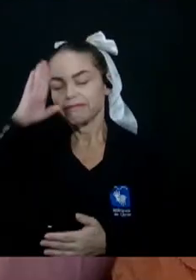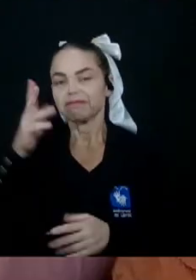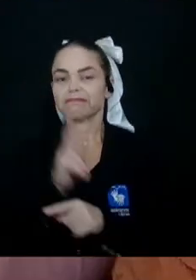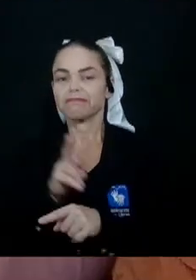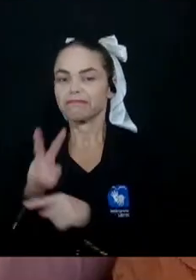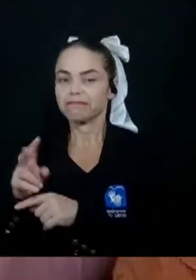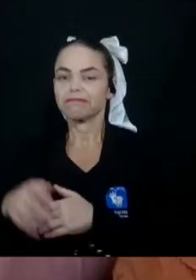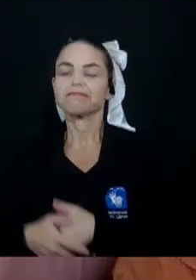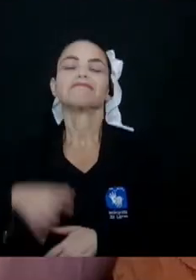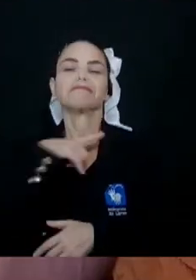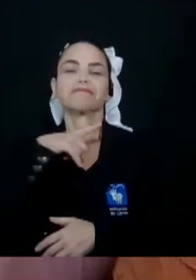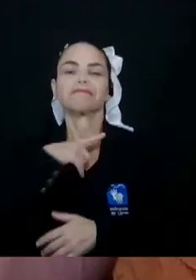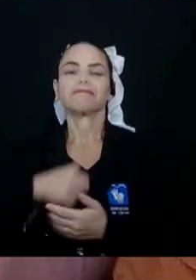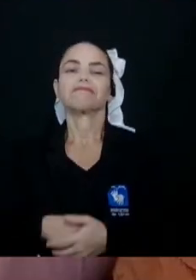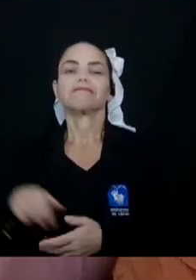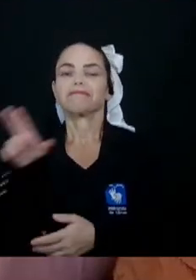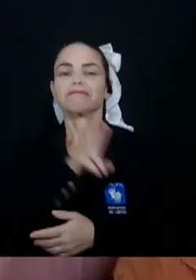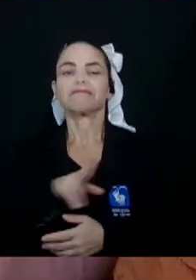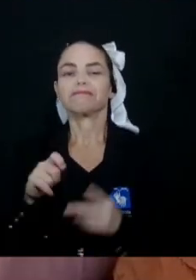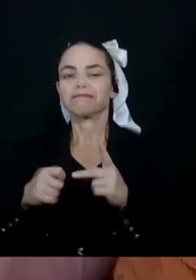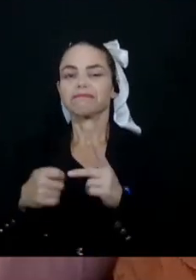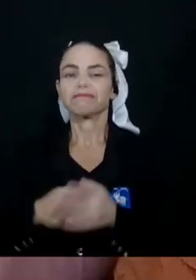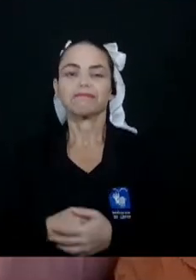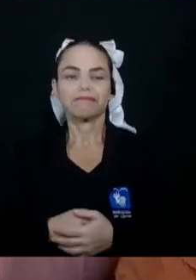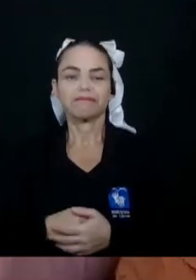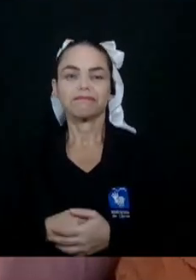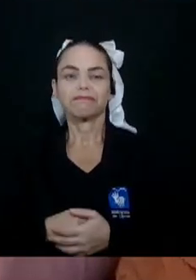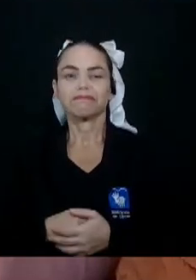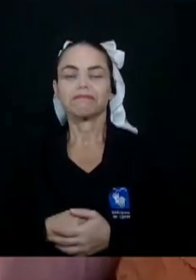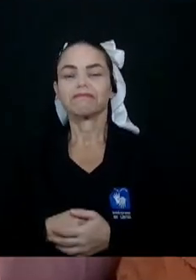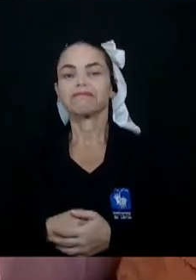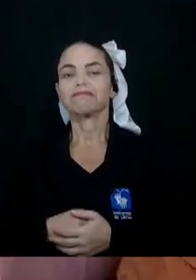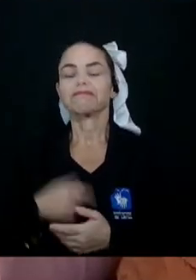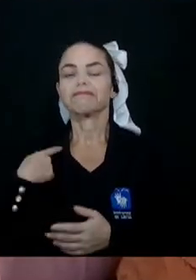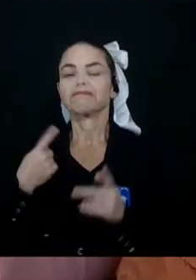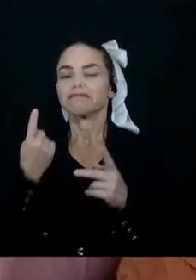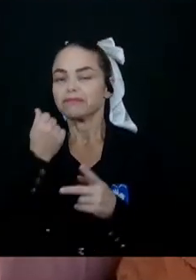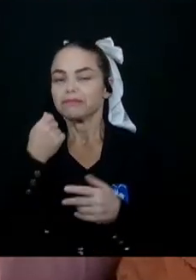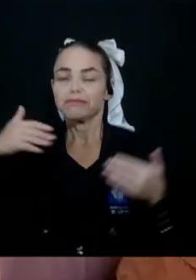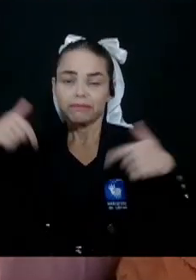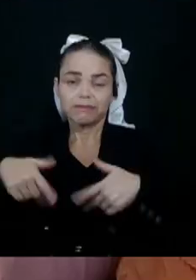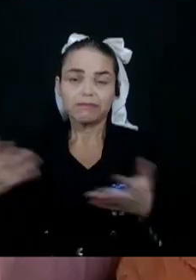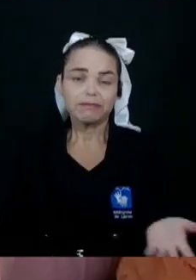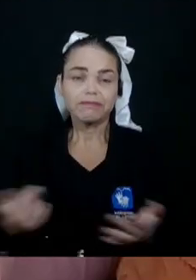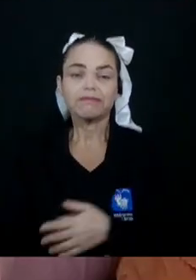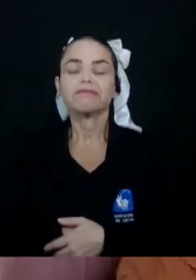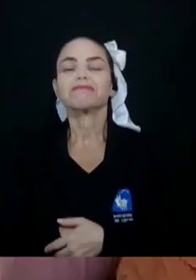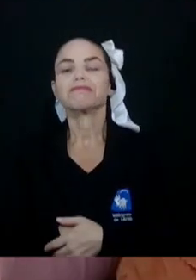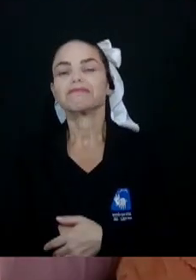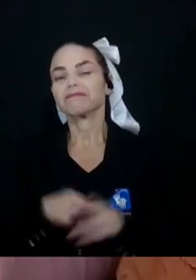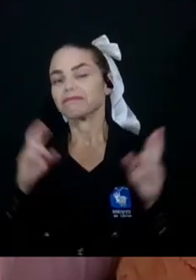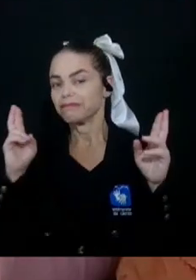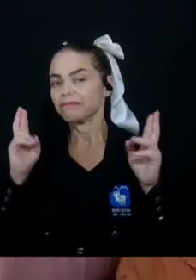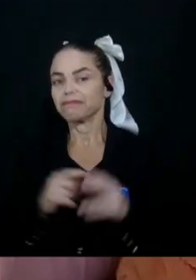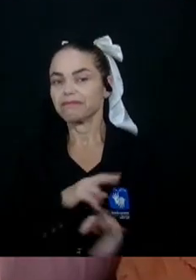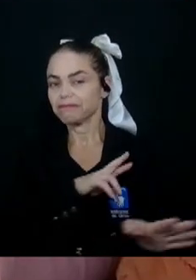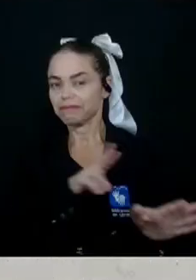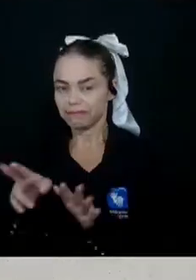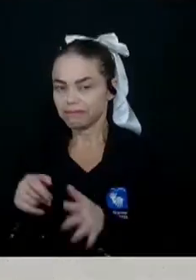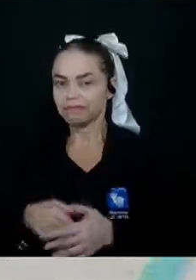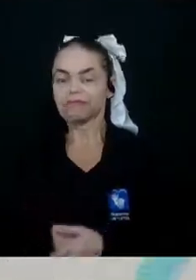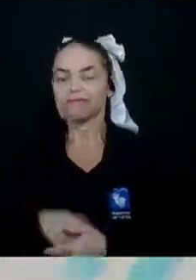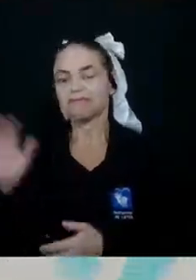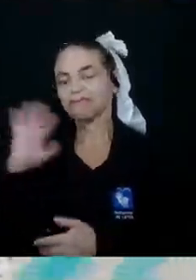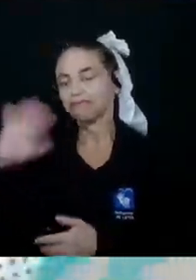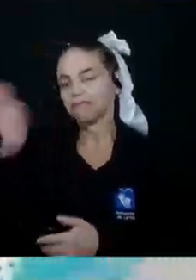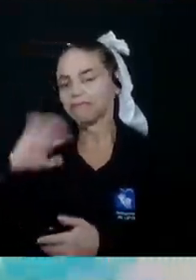ao utilizarmos o Pix. O Na Ponta do Lápis vai ficando por aqui. Eu te espero semana que vem. Até mais.